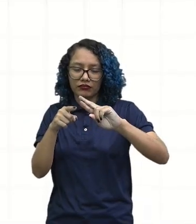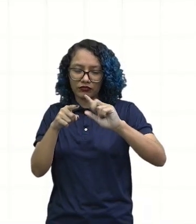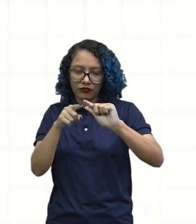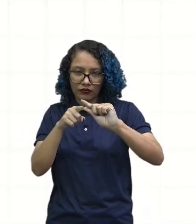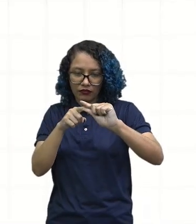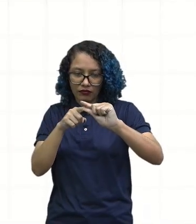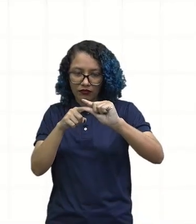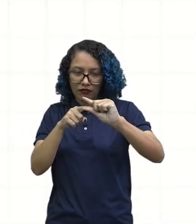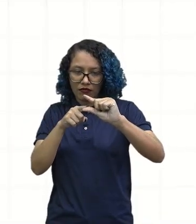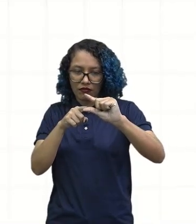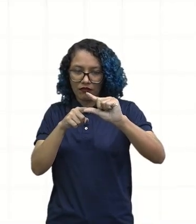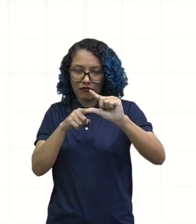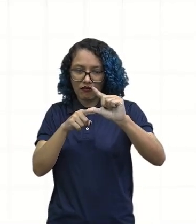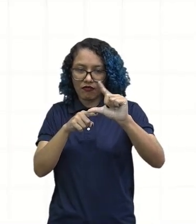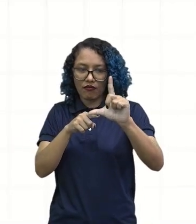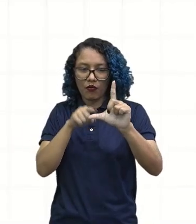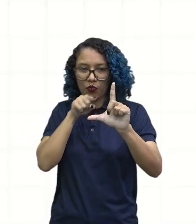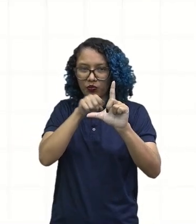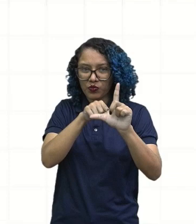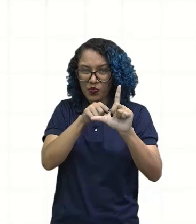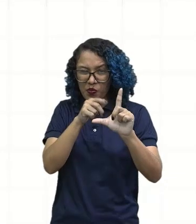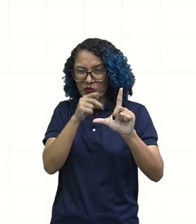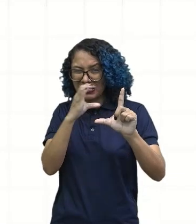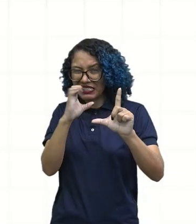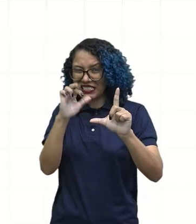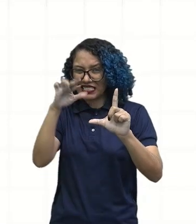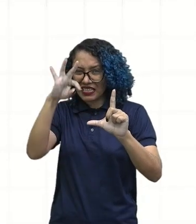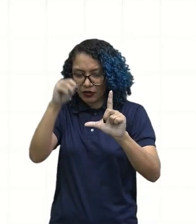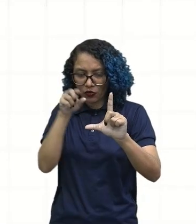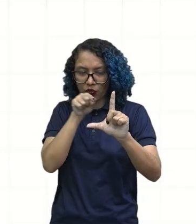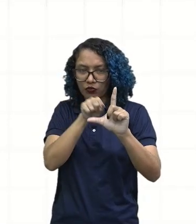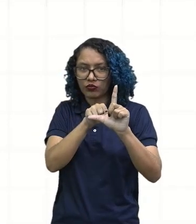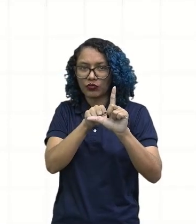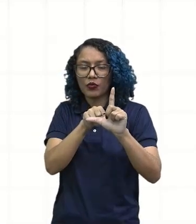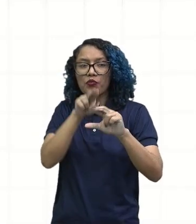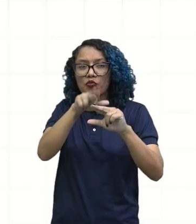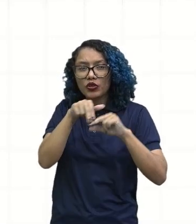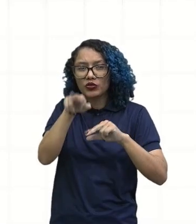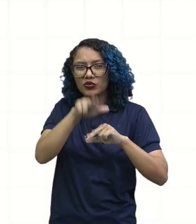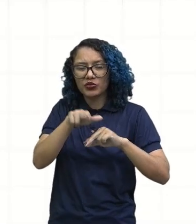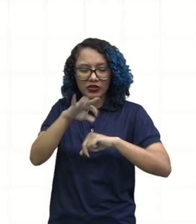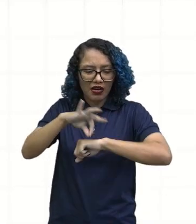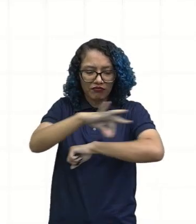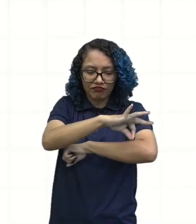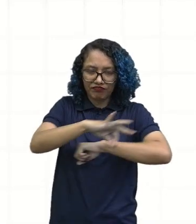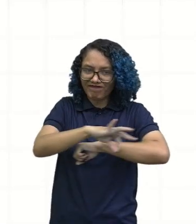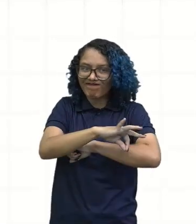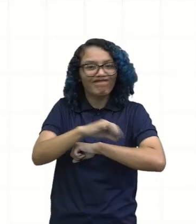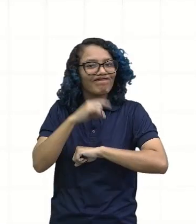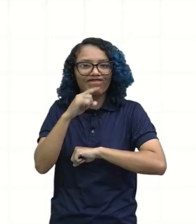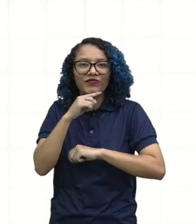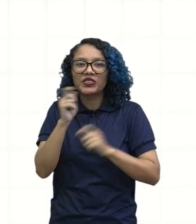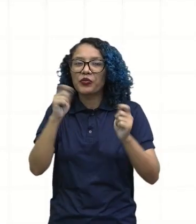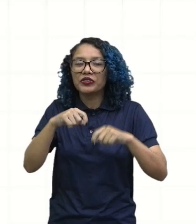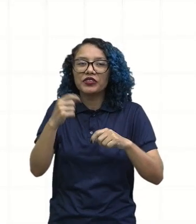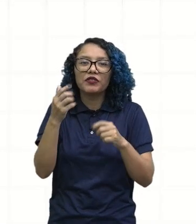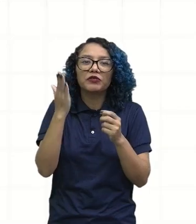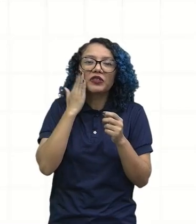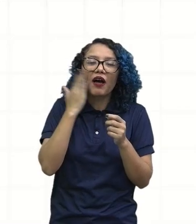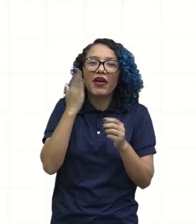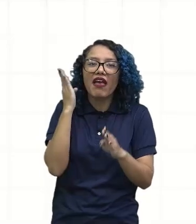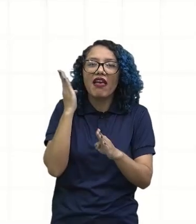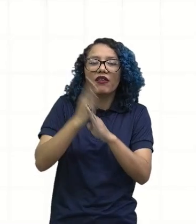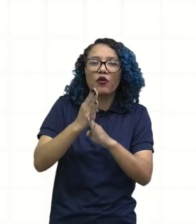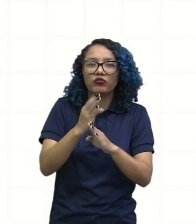o centro. Por isso, não é possível utilizar uma régua para obter medidas de ângulo.